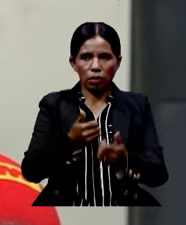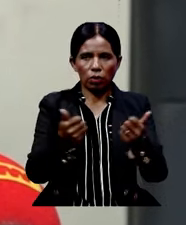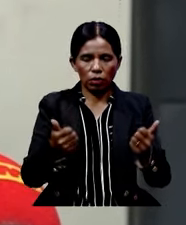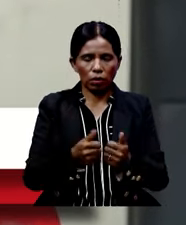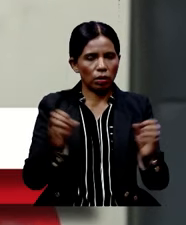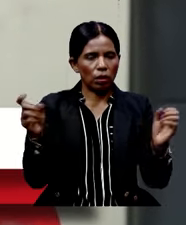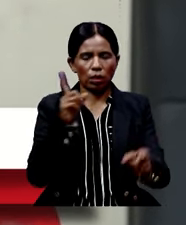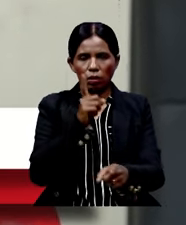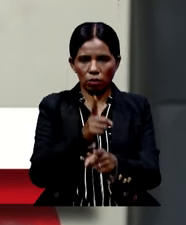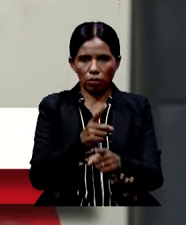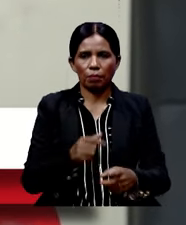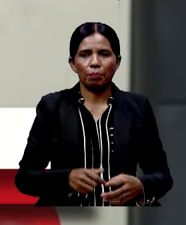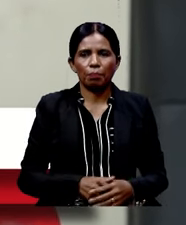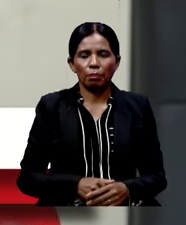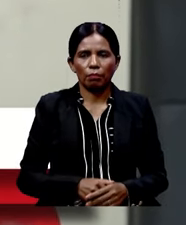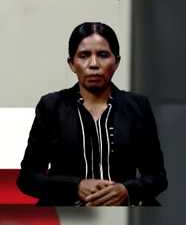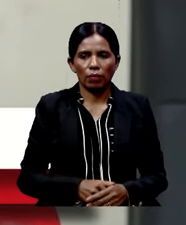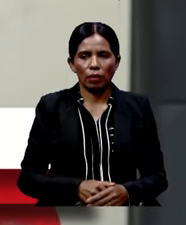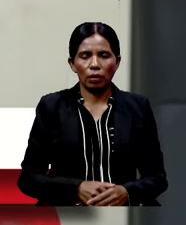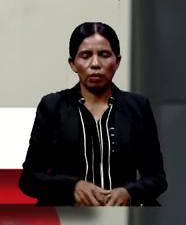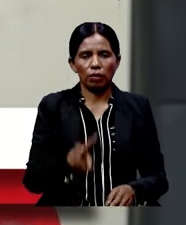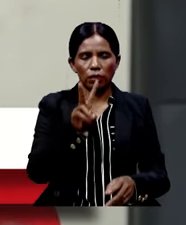lalos. Pontu segundo